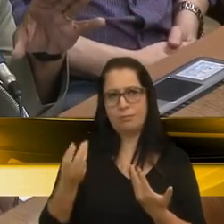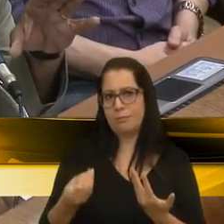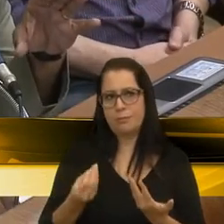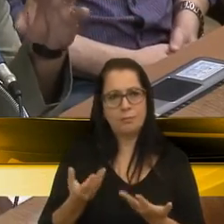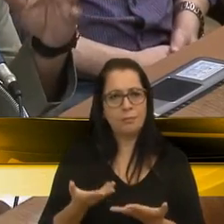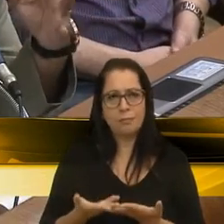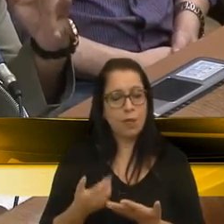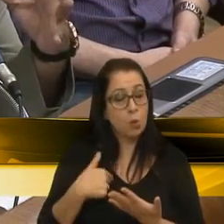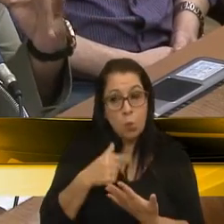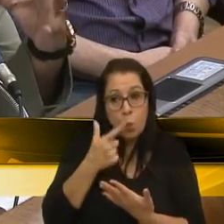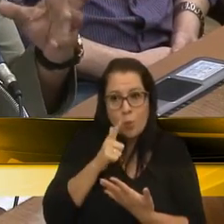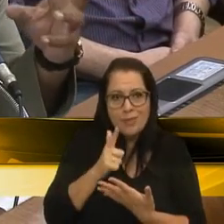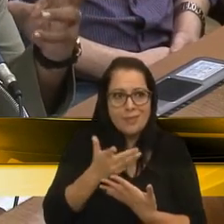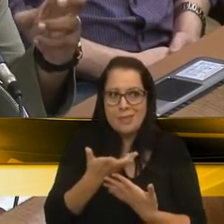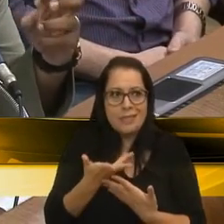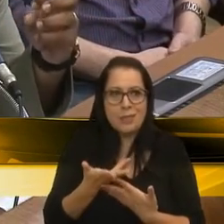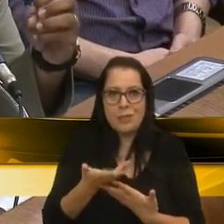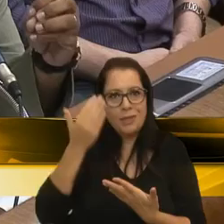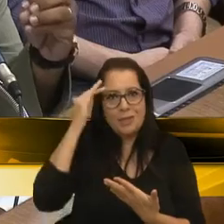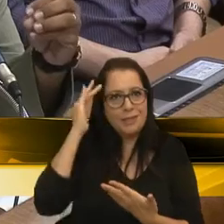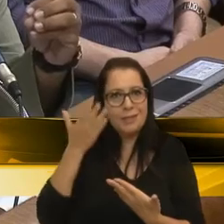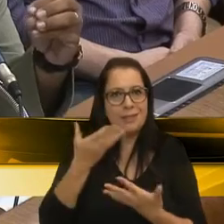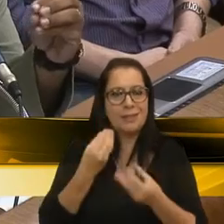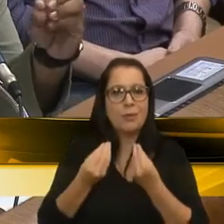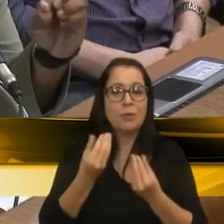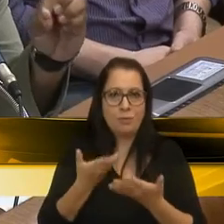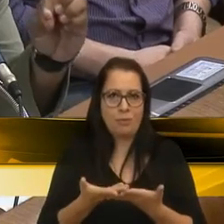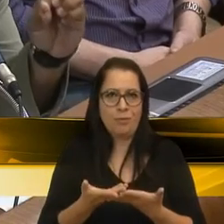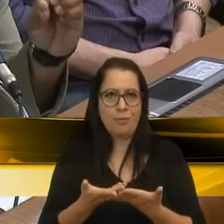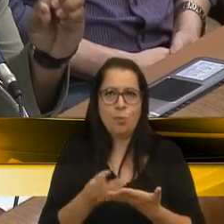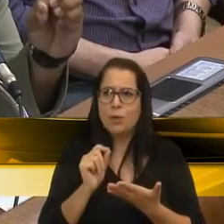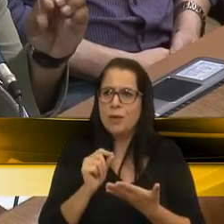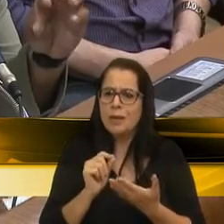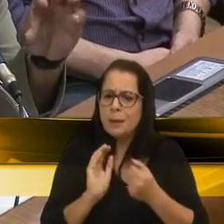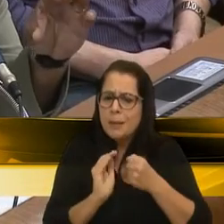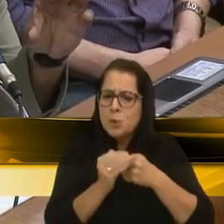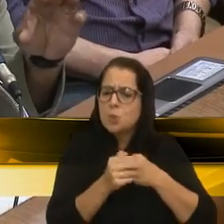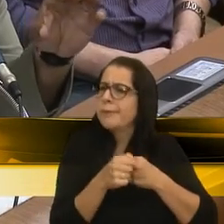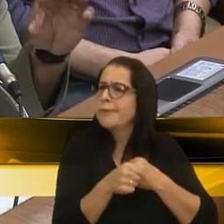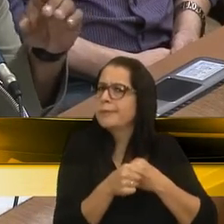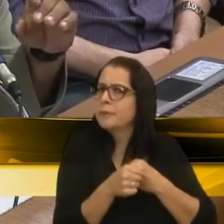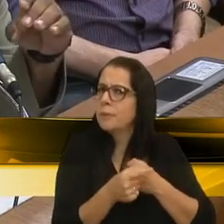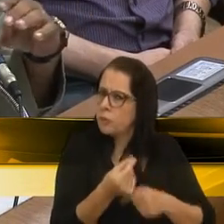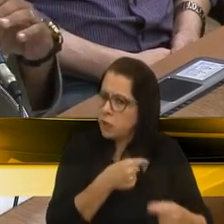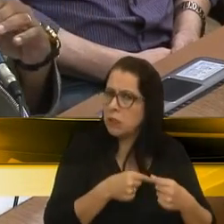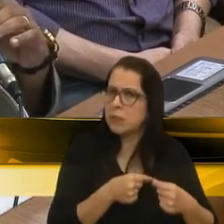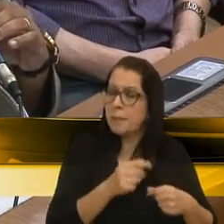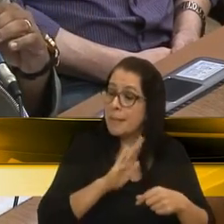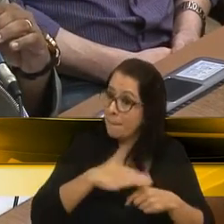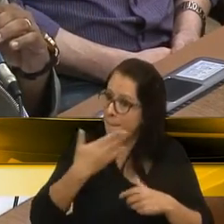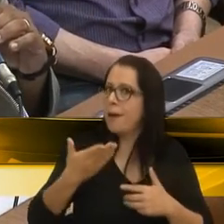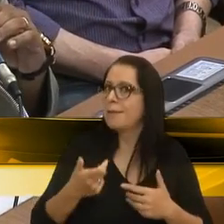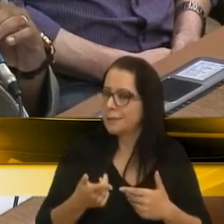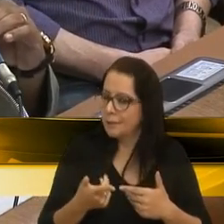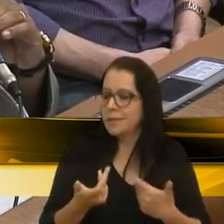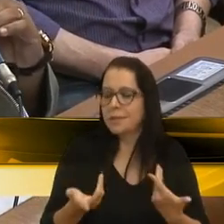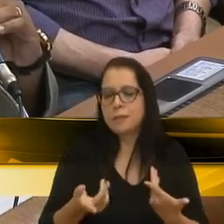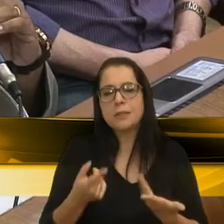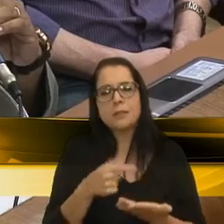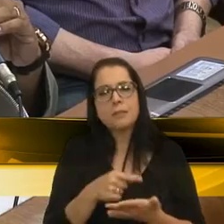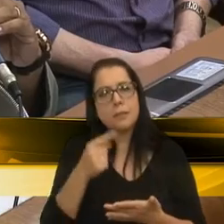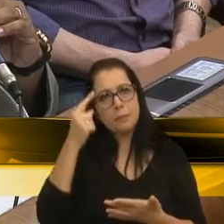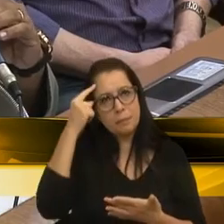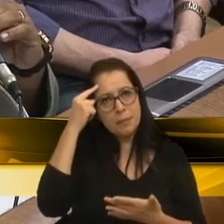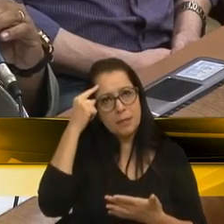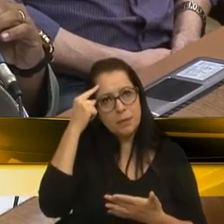Eu não consigo mensurar exatamente o que está por trás disso tudo. Pode ser financeiro, mas é muito além. Mas, enfim, penso que